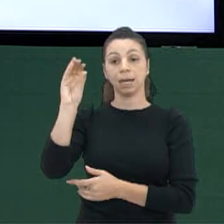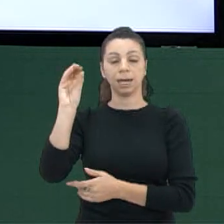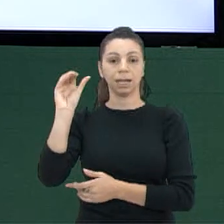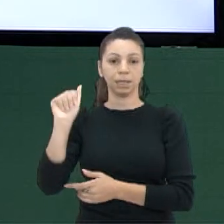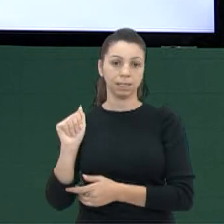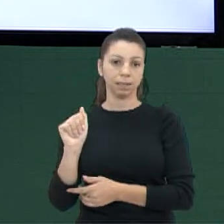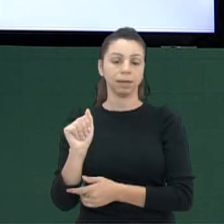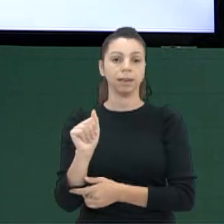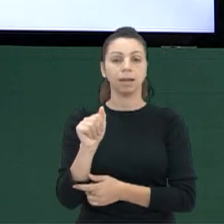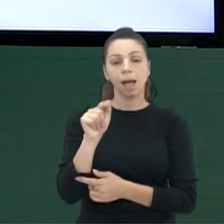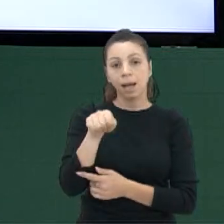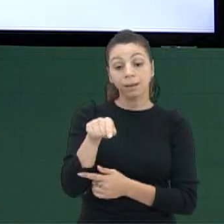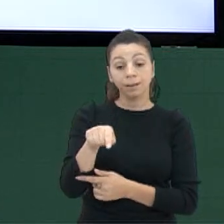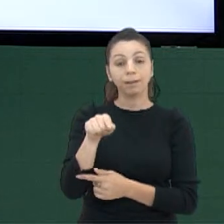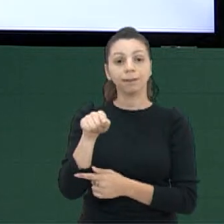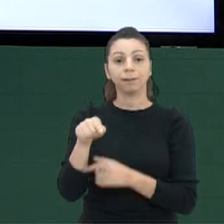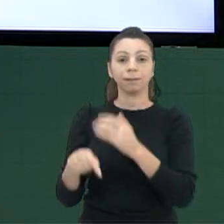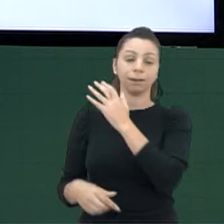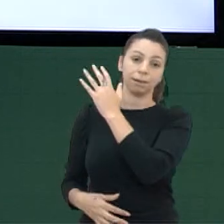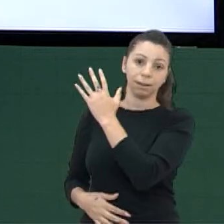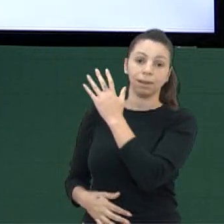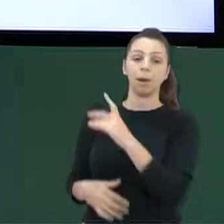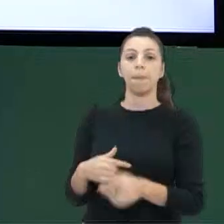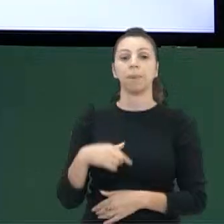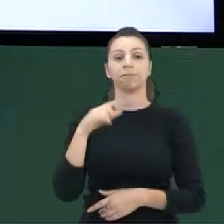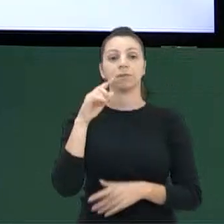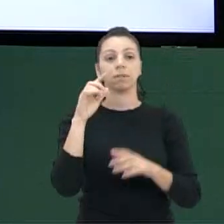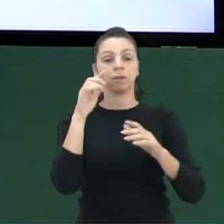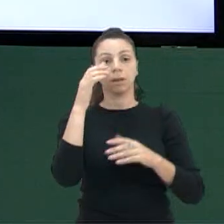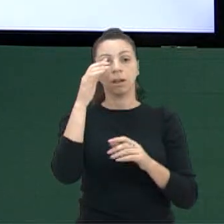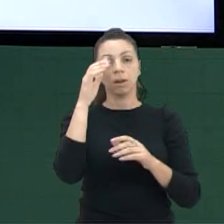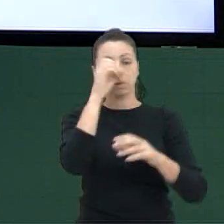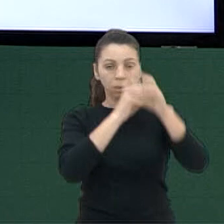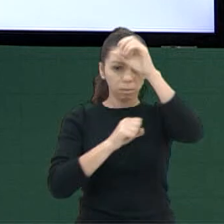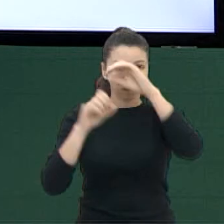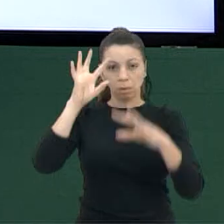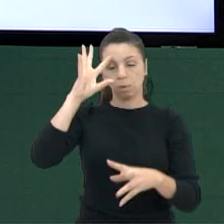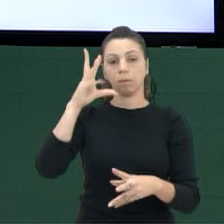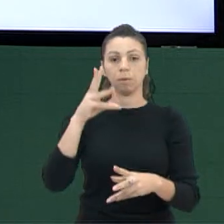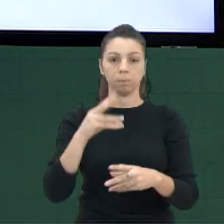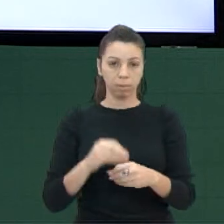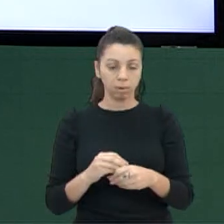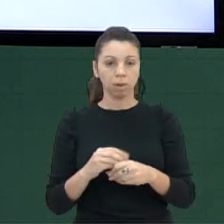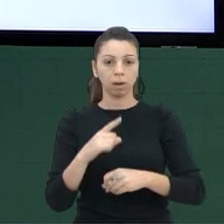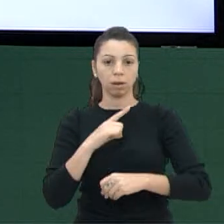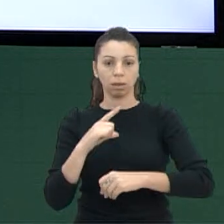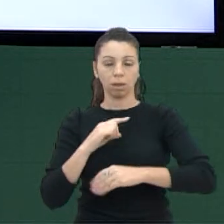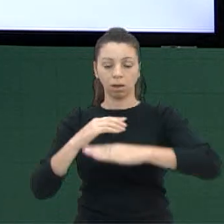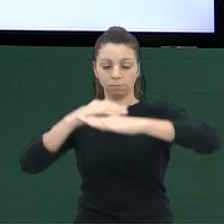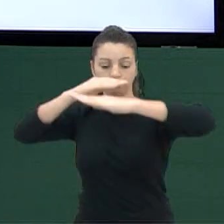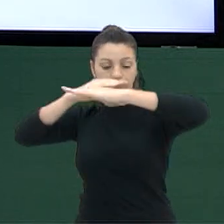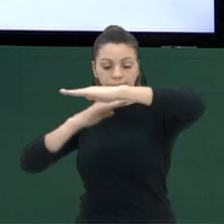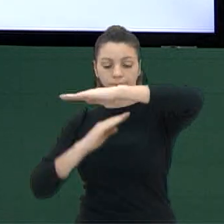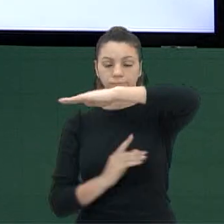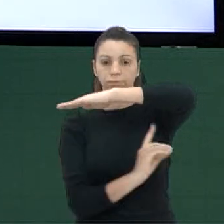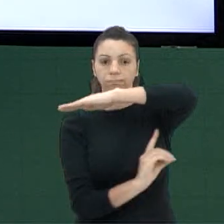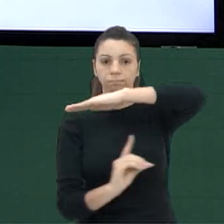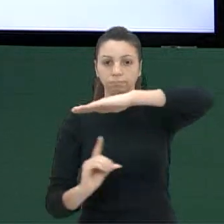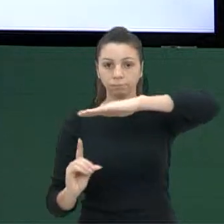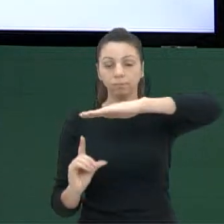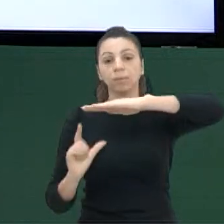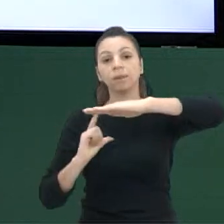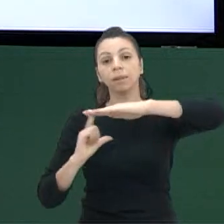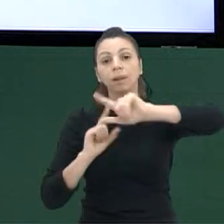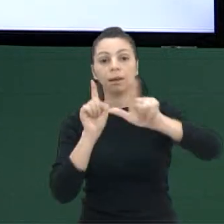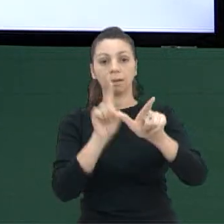é só para você entender que quando eu tenho uma fração e na parte de baixo dela, ou seja, no seu denominador eu